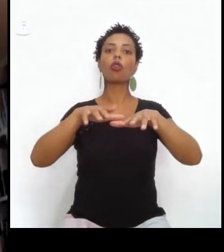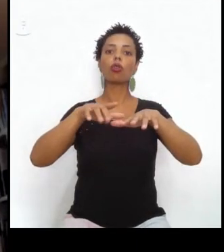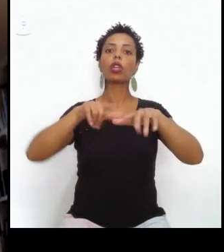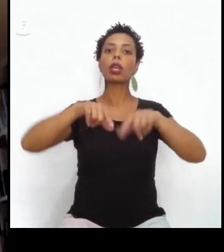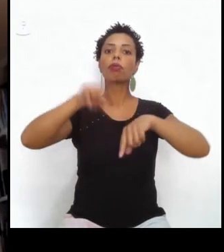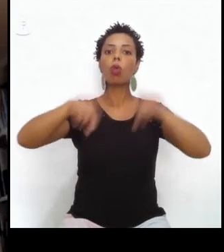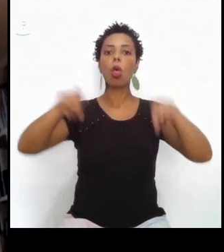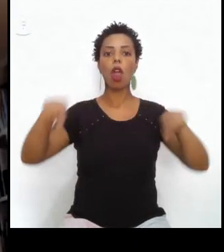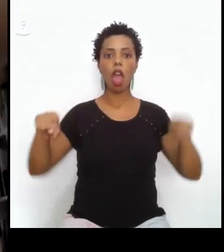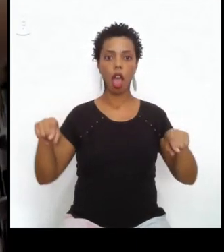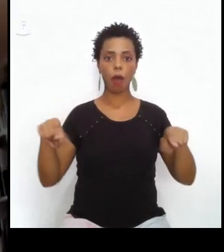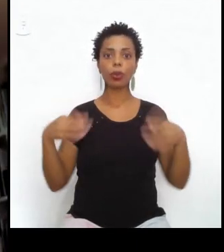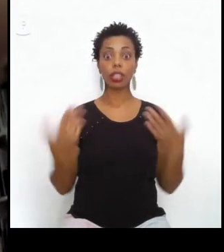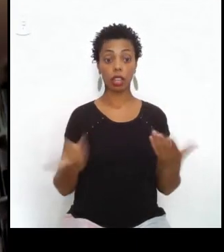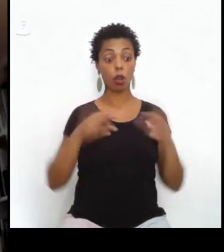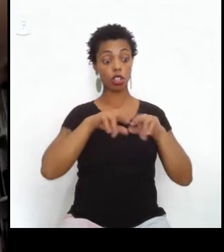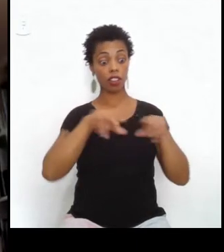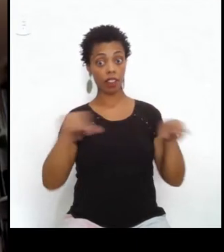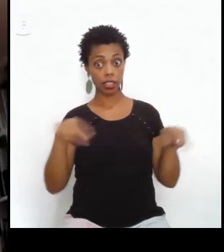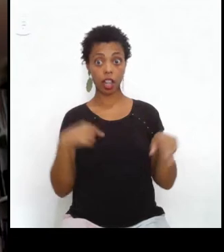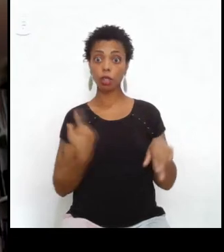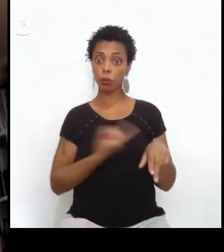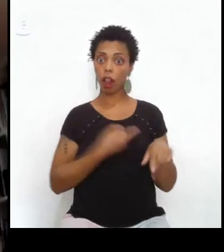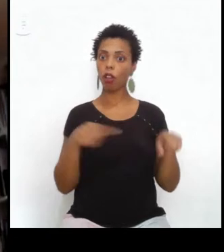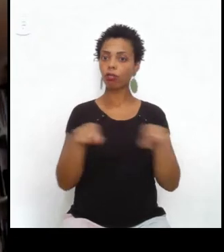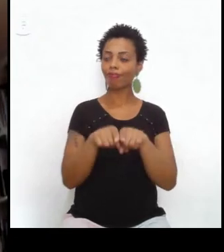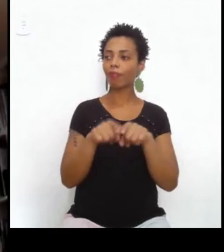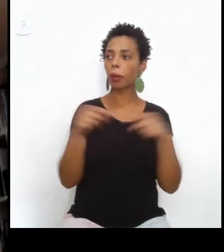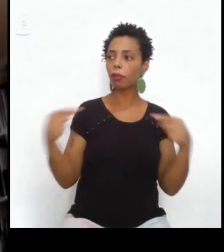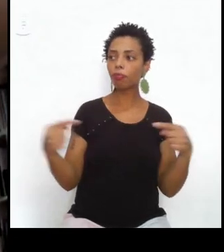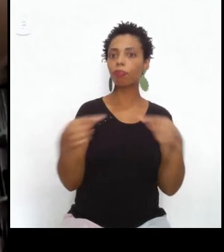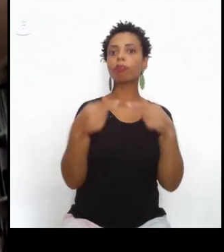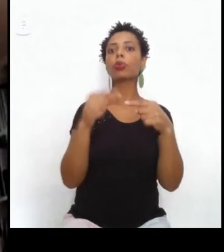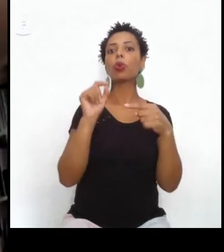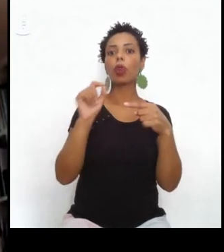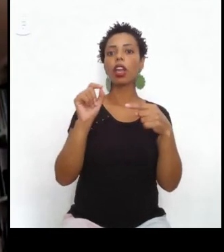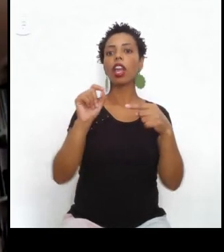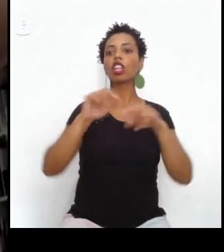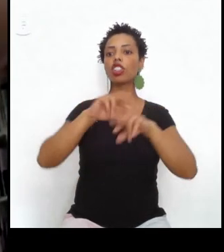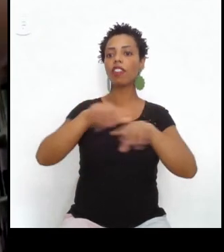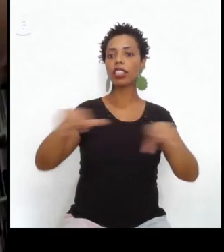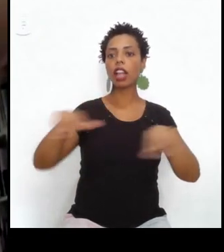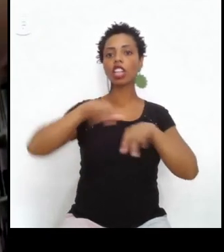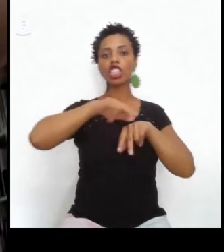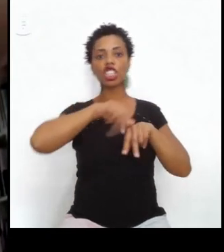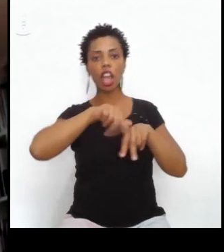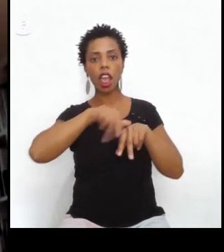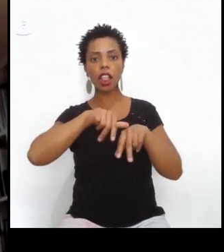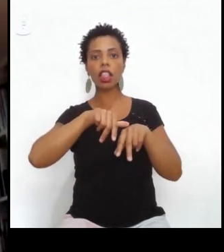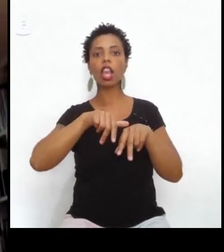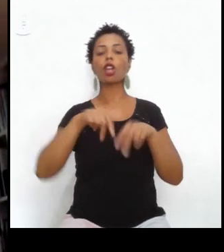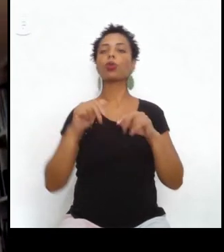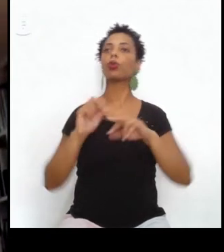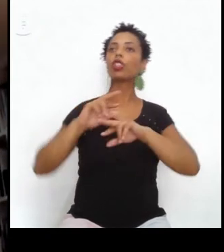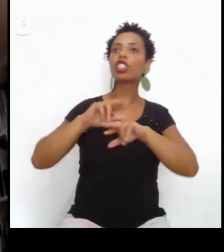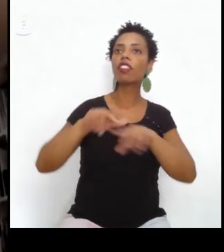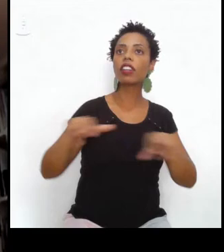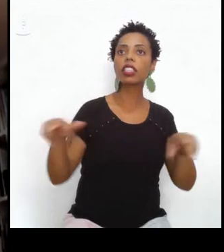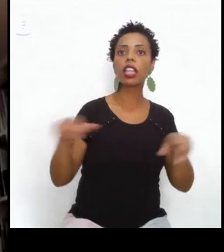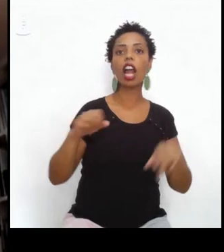para gente então também tem essa próxima em torno de diversidade de gênero e diversidade que